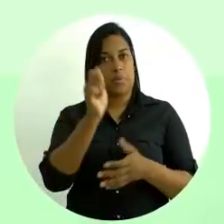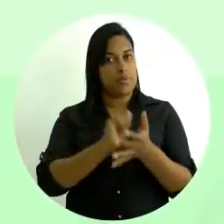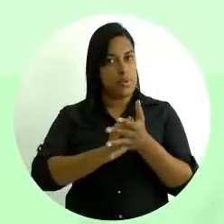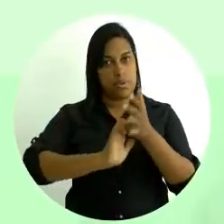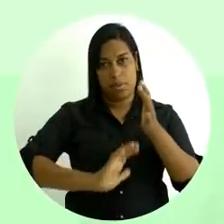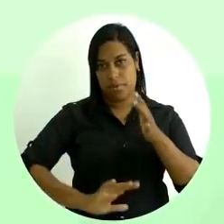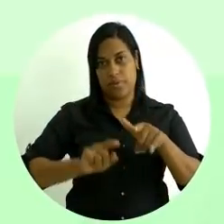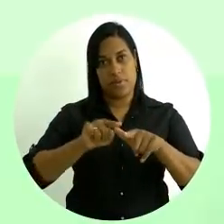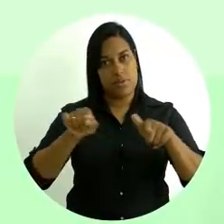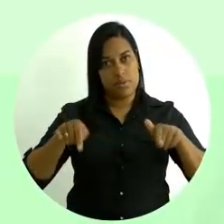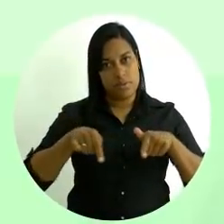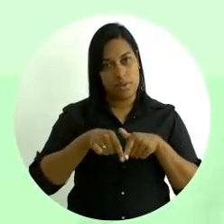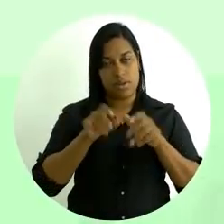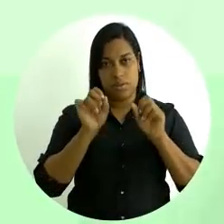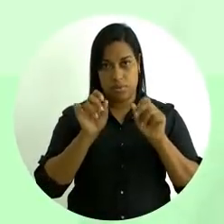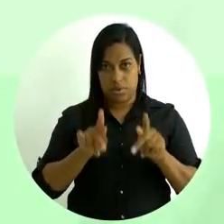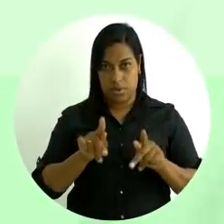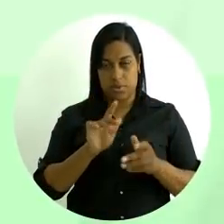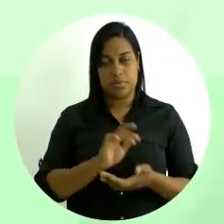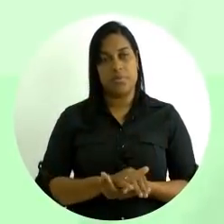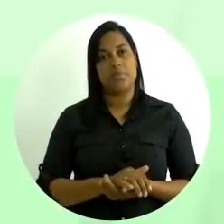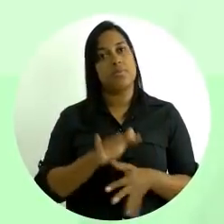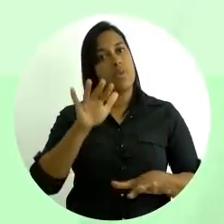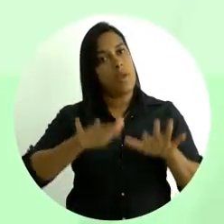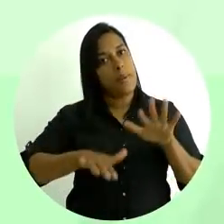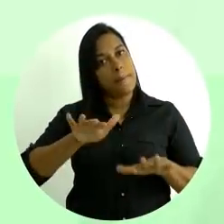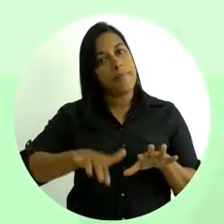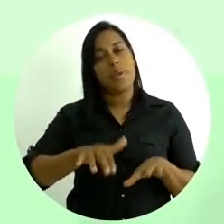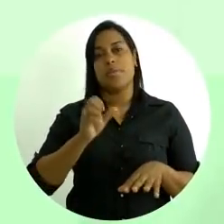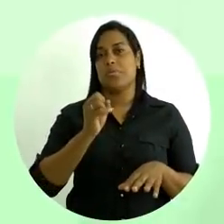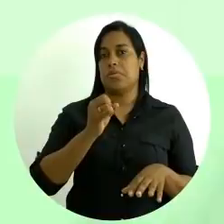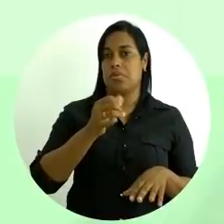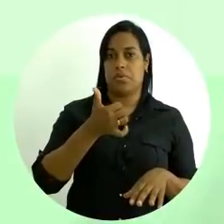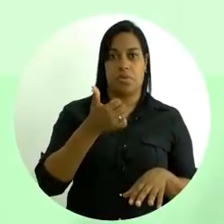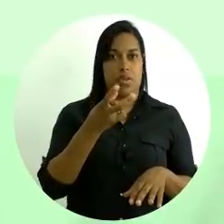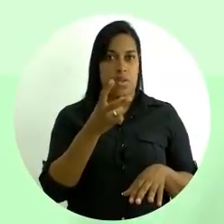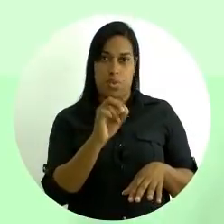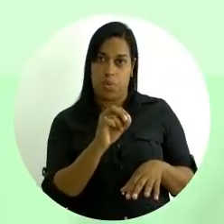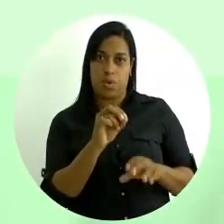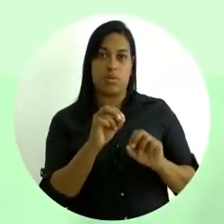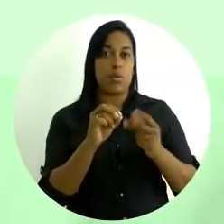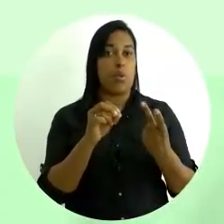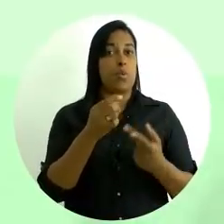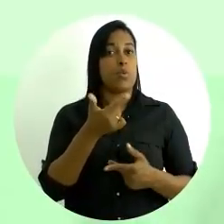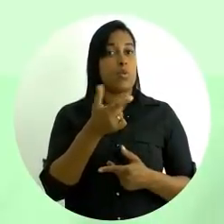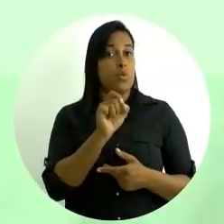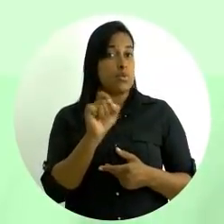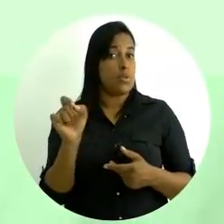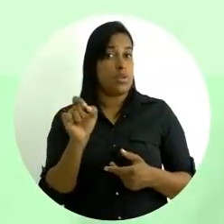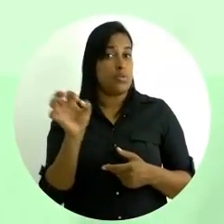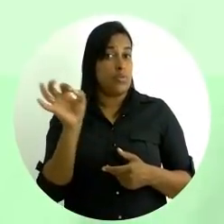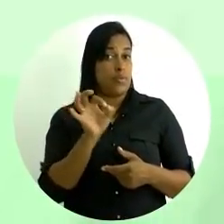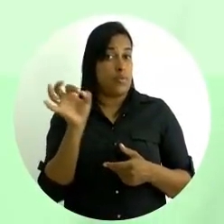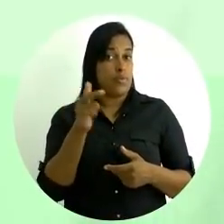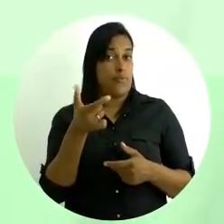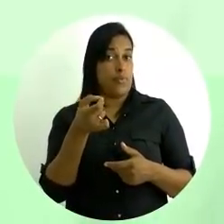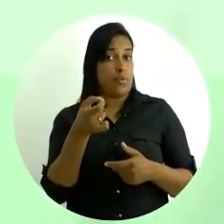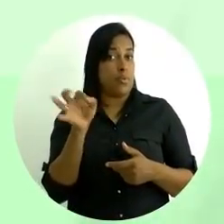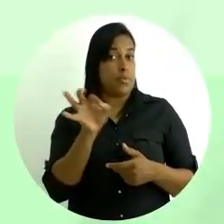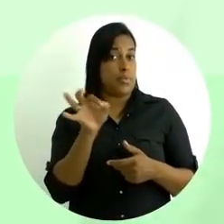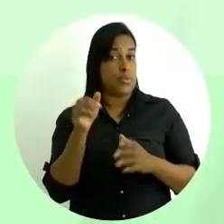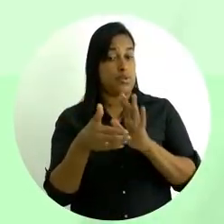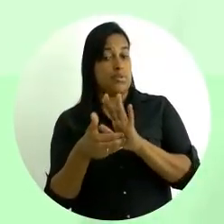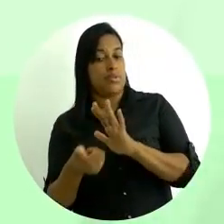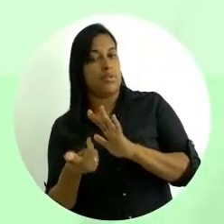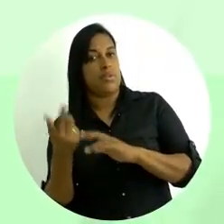outras atividades extra-classe, tá bom? Isso depende se ele optar por 150 ou 200, 20%